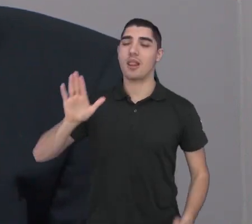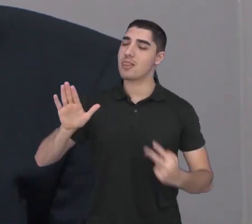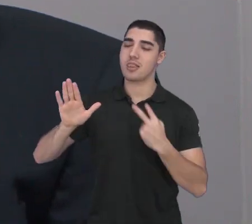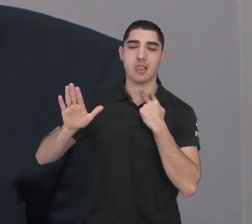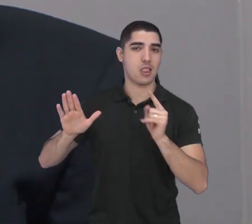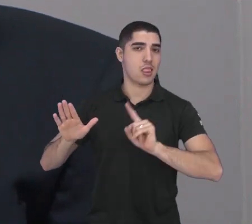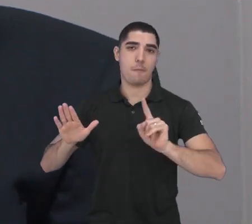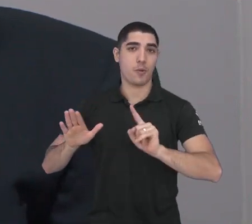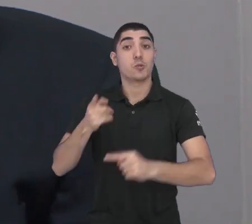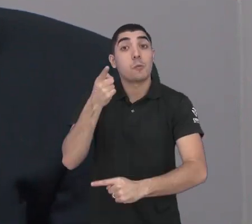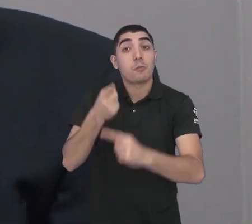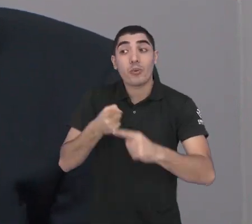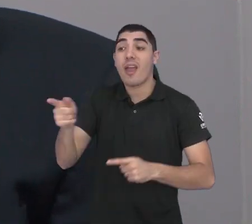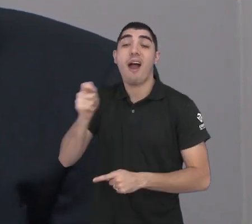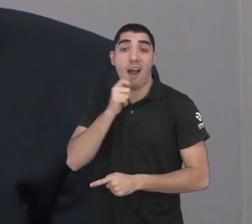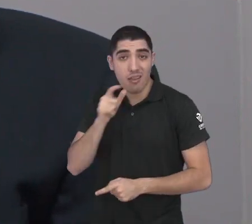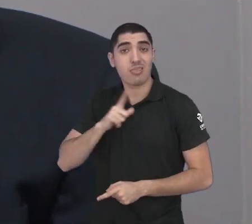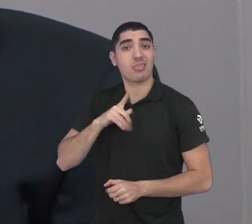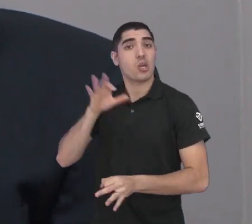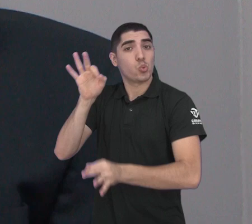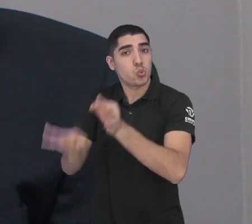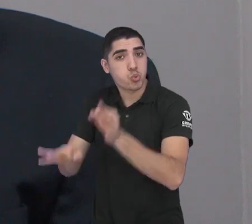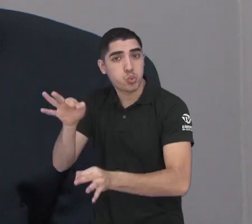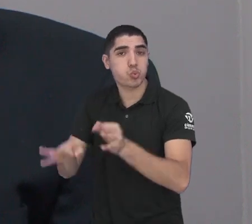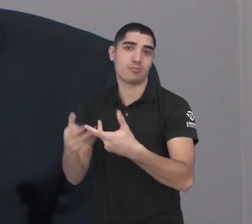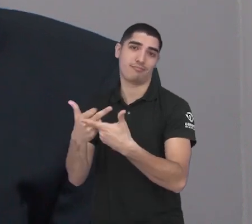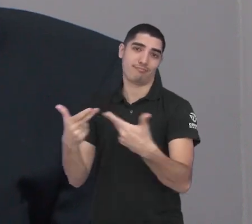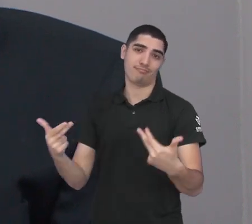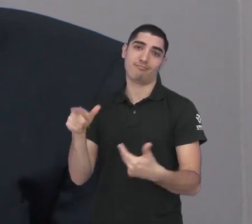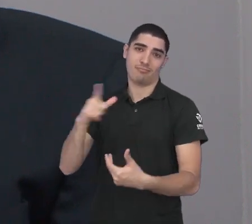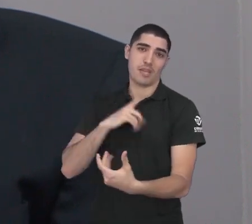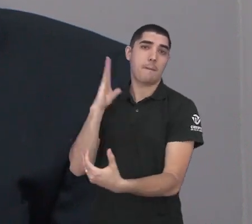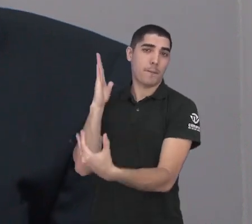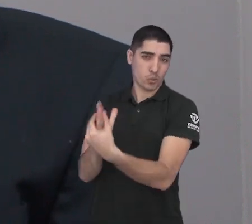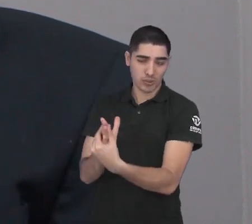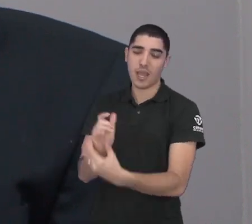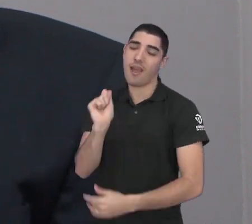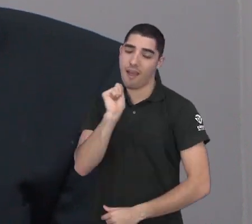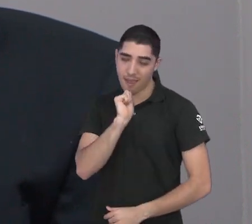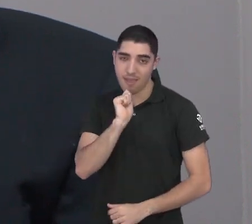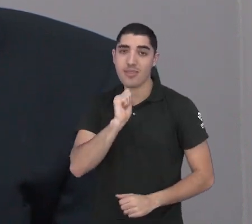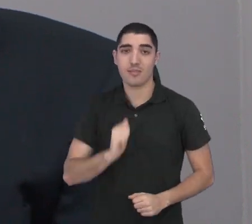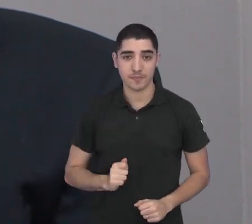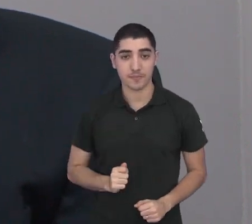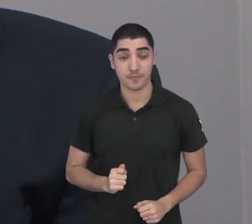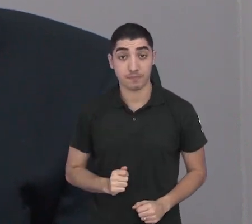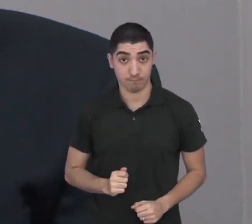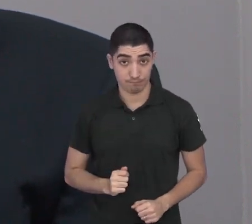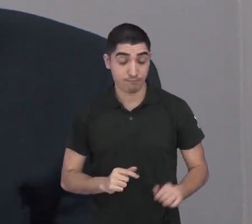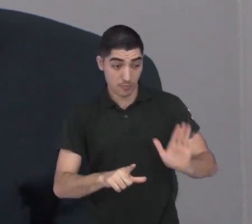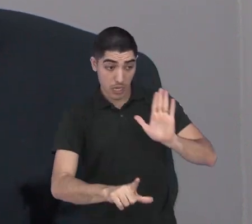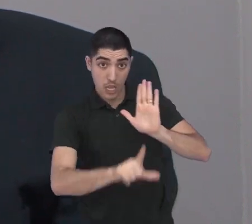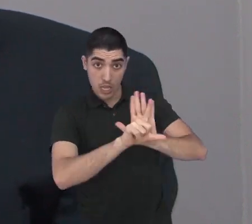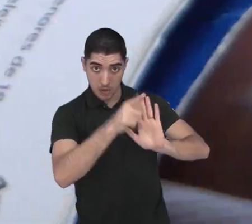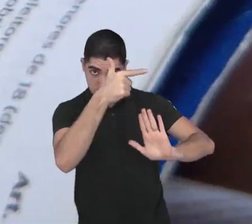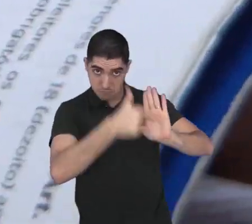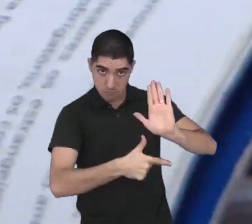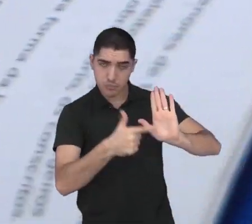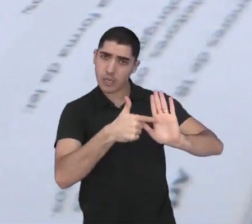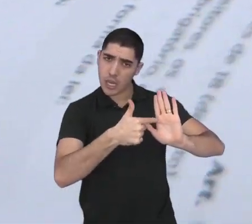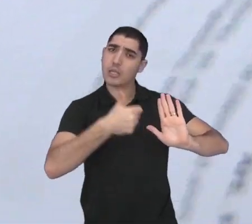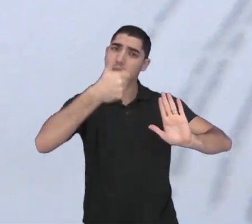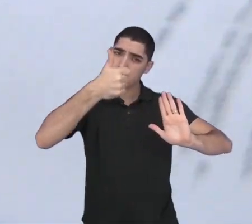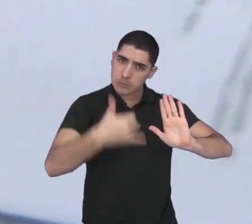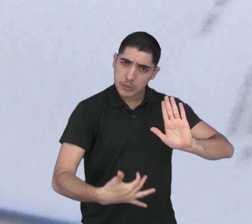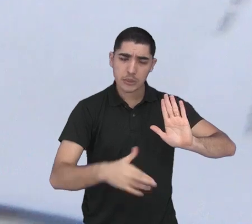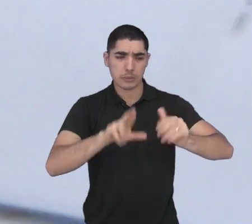a inelegibilidade, o reconhecimento da inelegibilidade pela Justiça Eleitoral na apreciação do pedido de registro de candidato. A lei